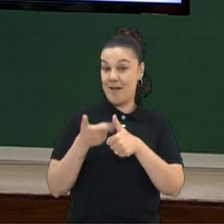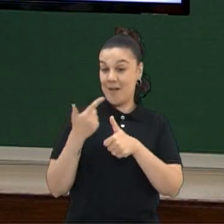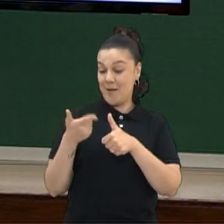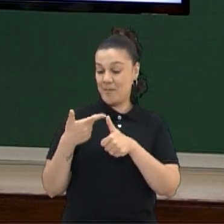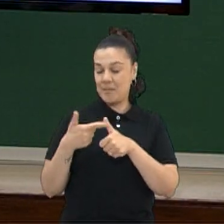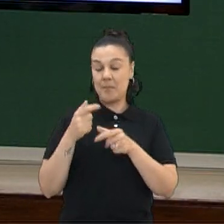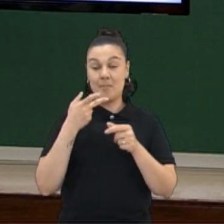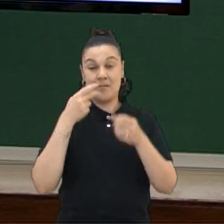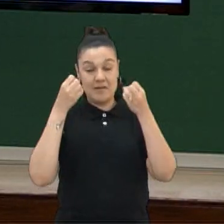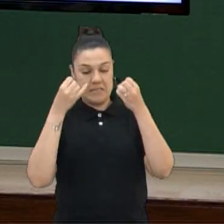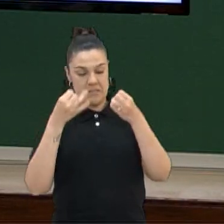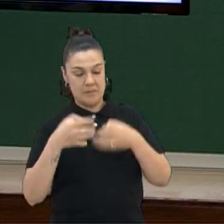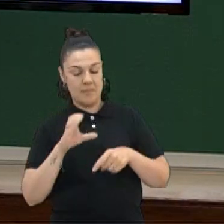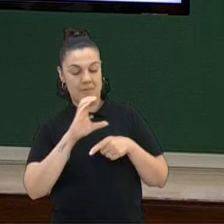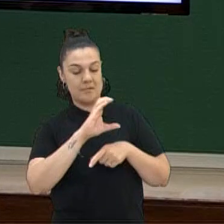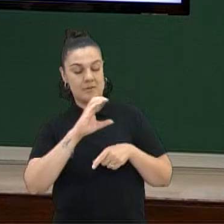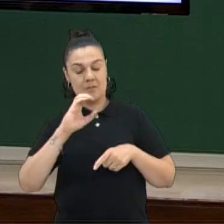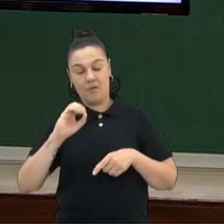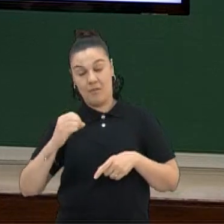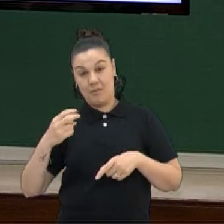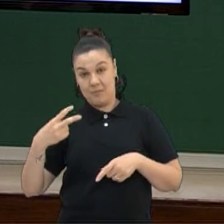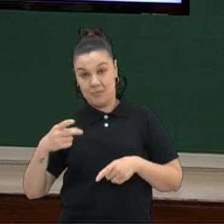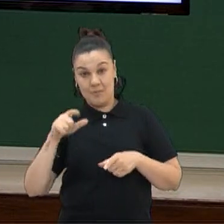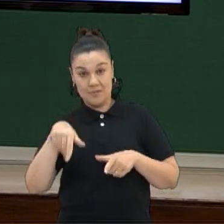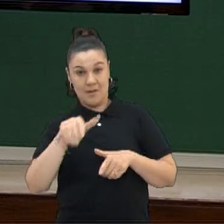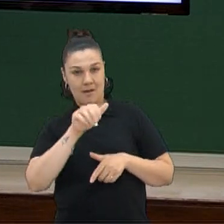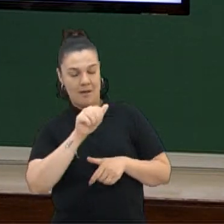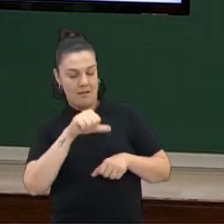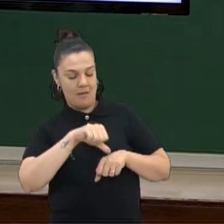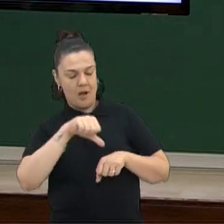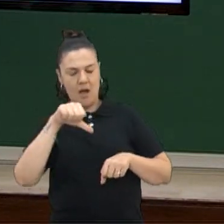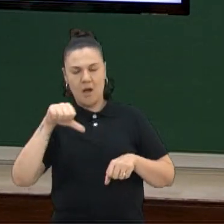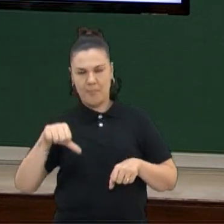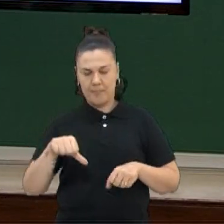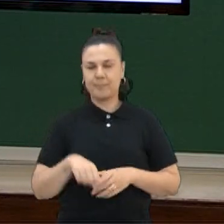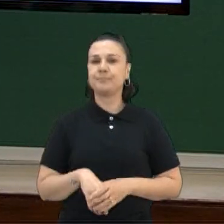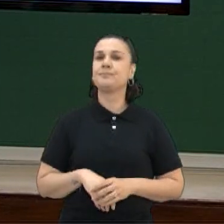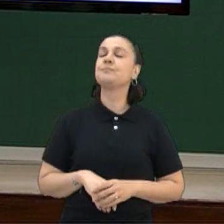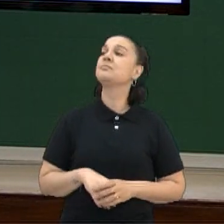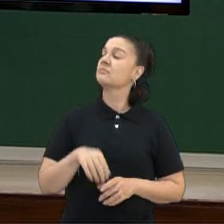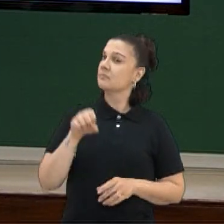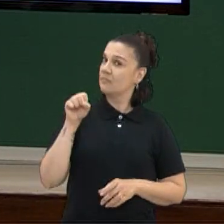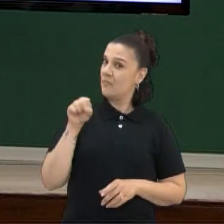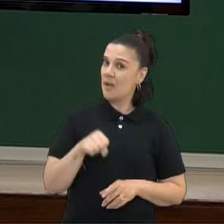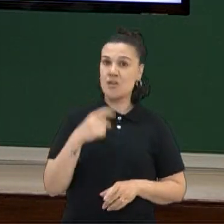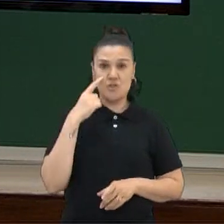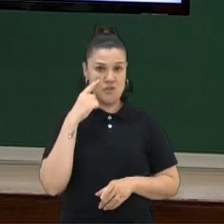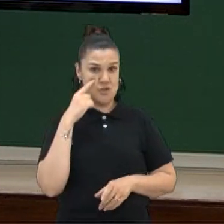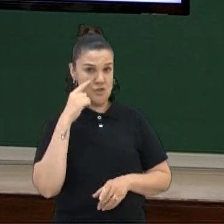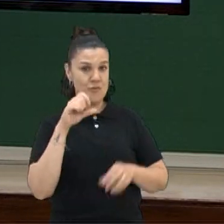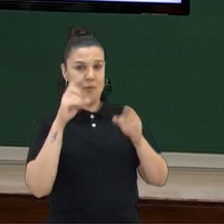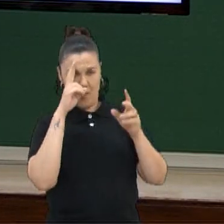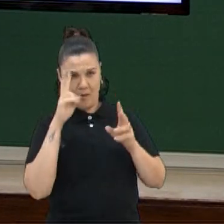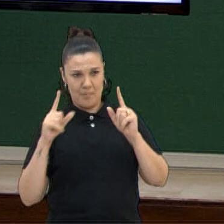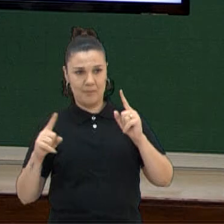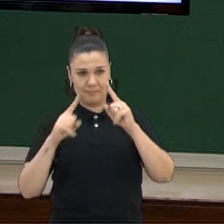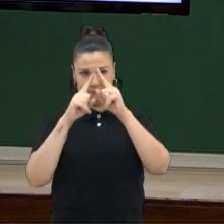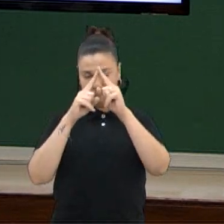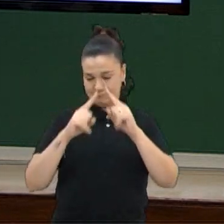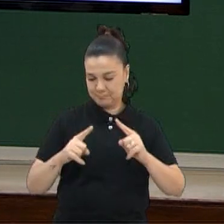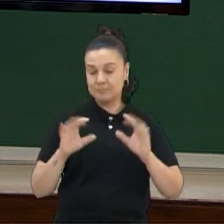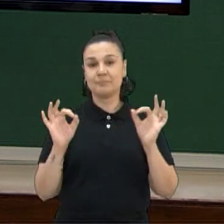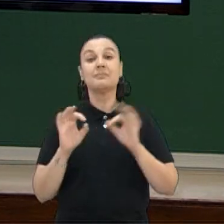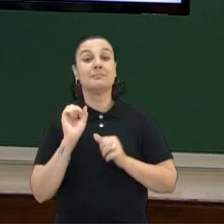diz que a molécula de CO2 é apolar. Sim, nós vimos agora há pouco que ela é apolar, né? Os vetores se